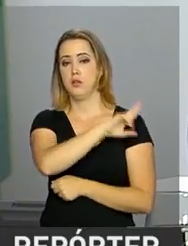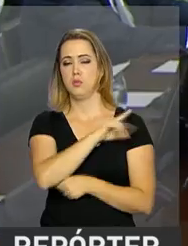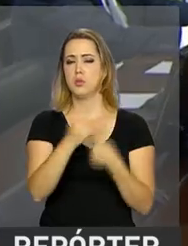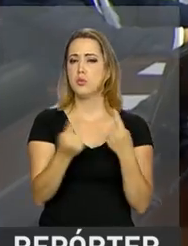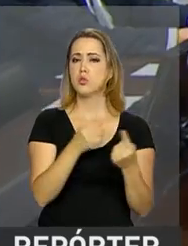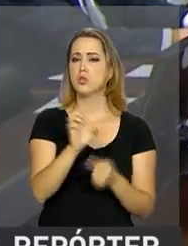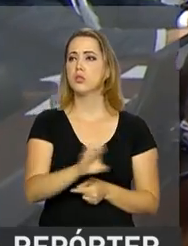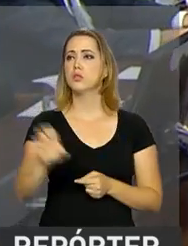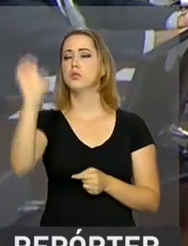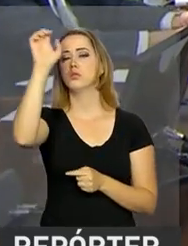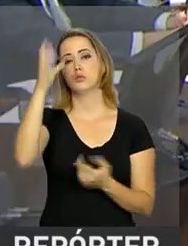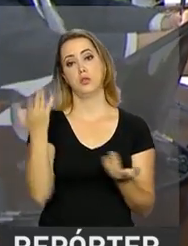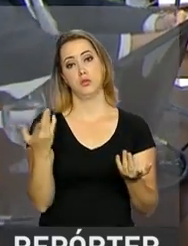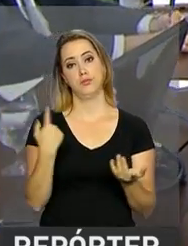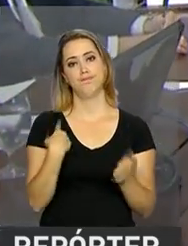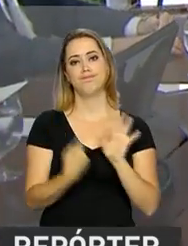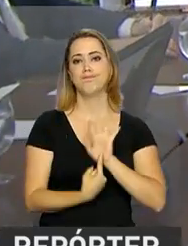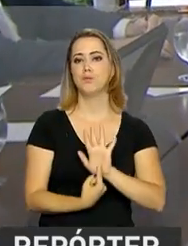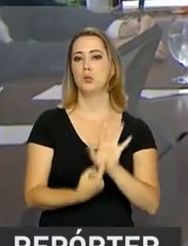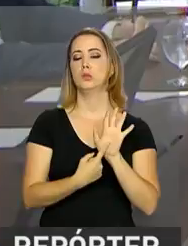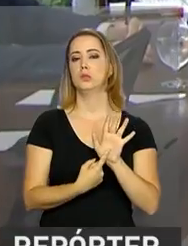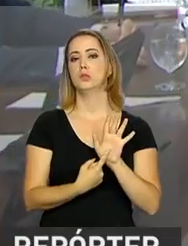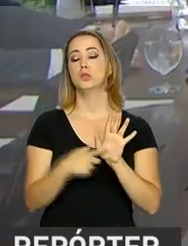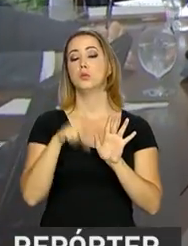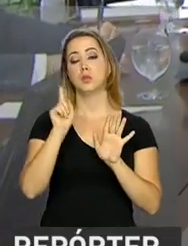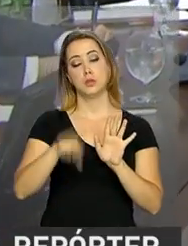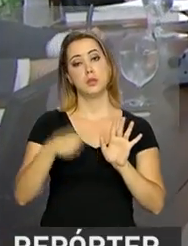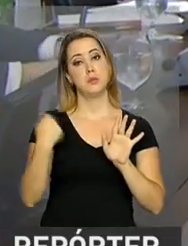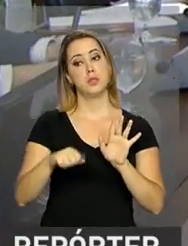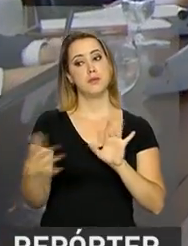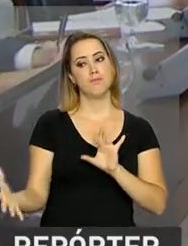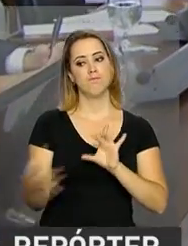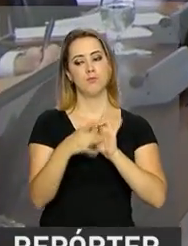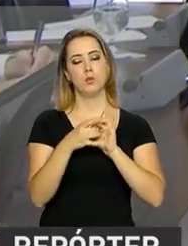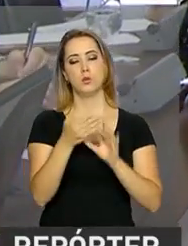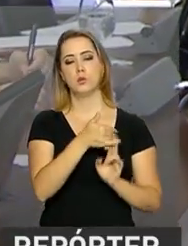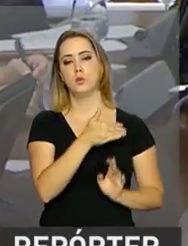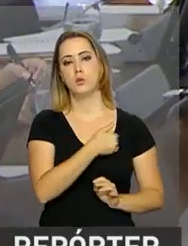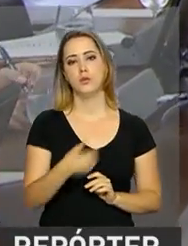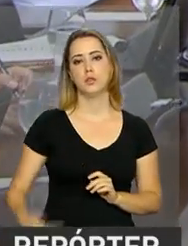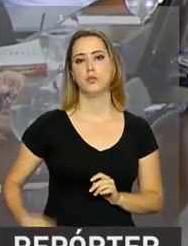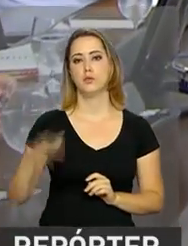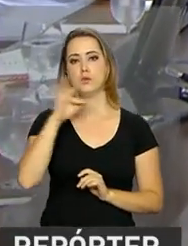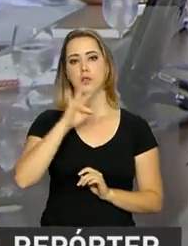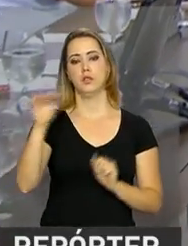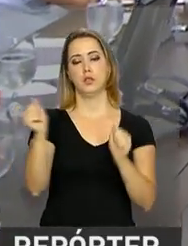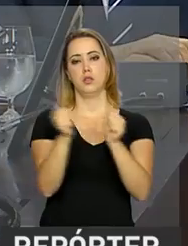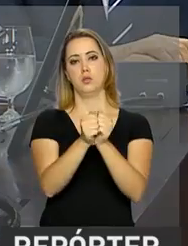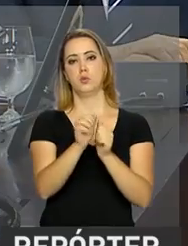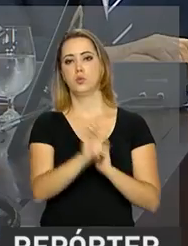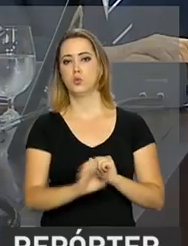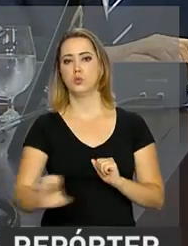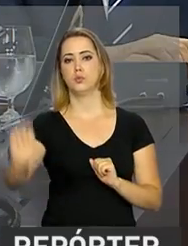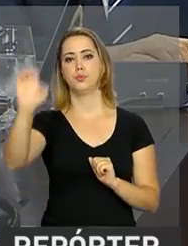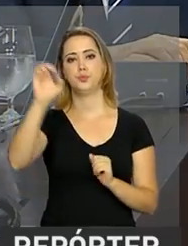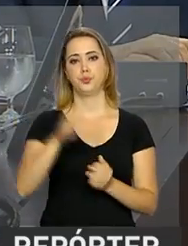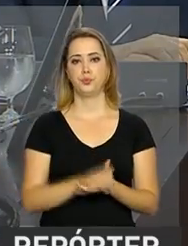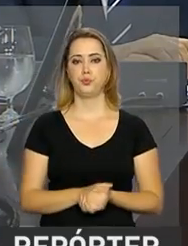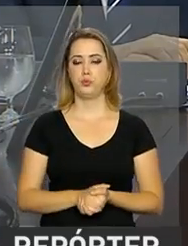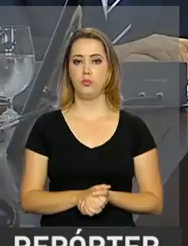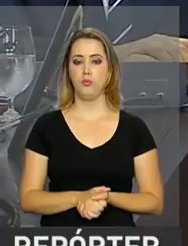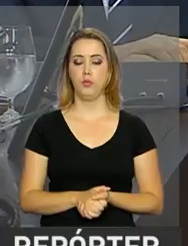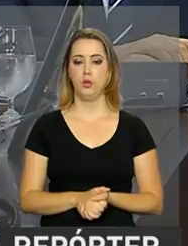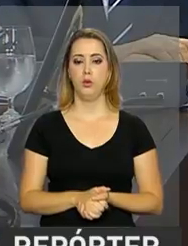Estados os fatos mostram a necessidade de um trabalho integrado entre os governos estaduais e a união a união há de